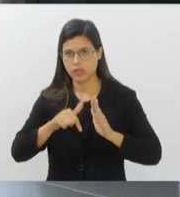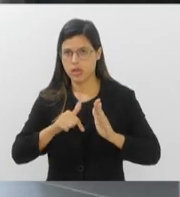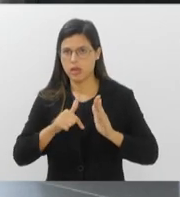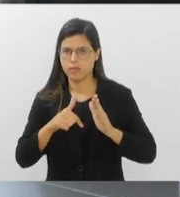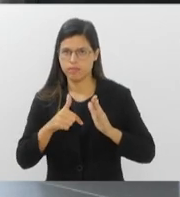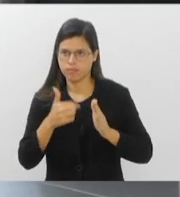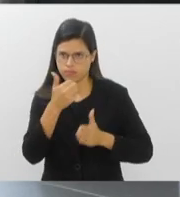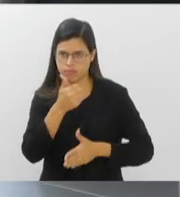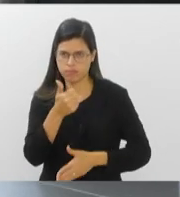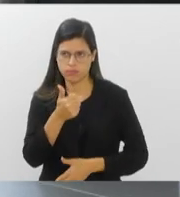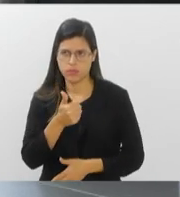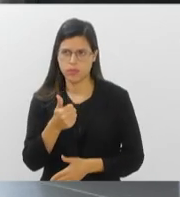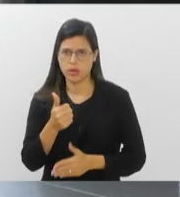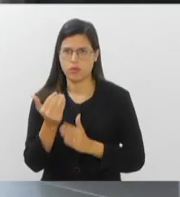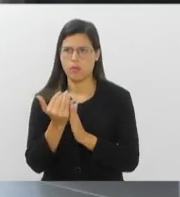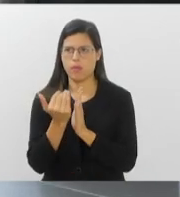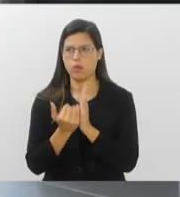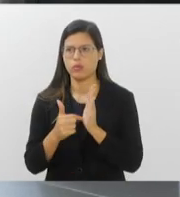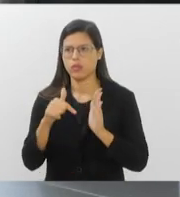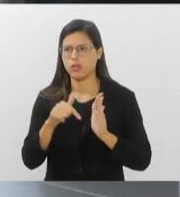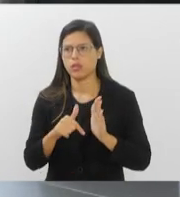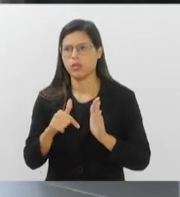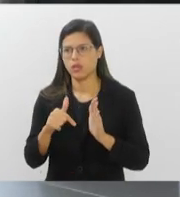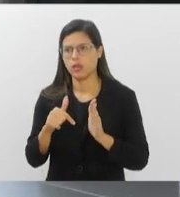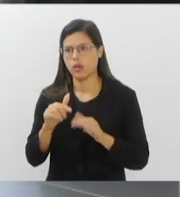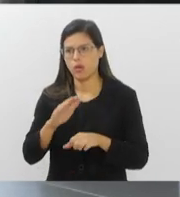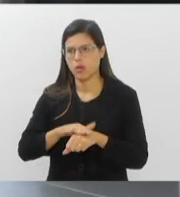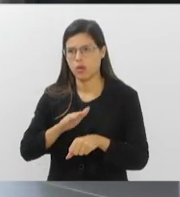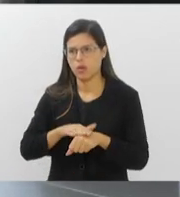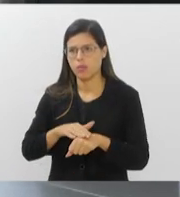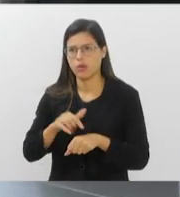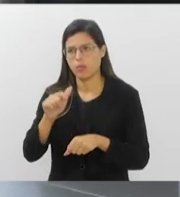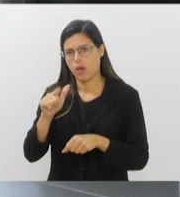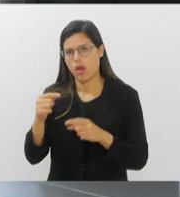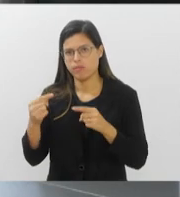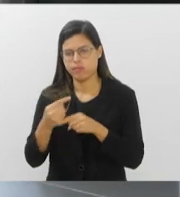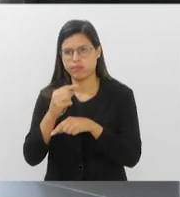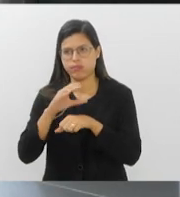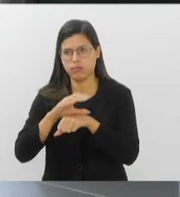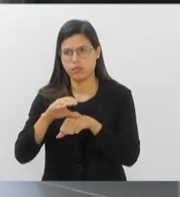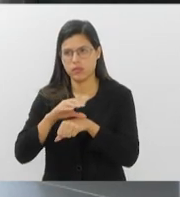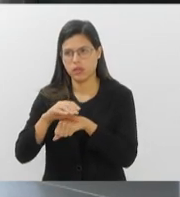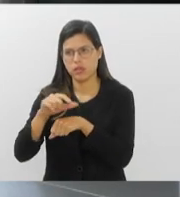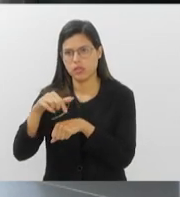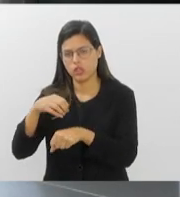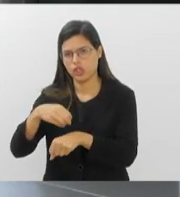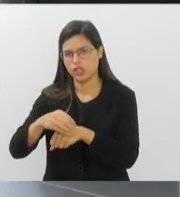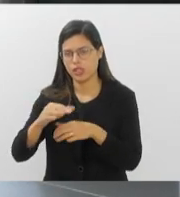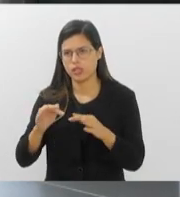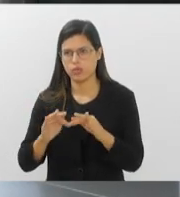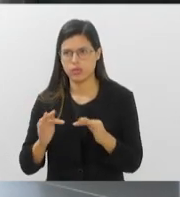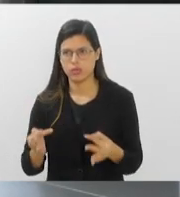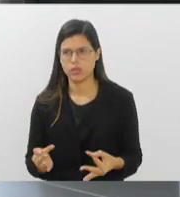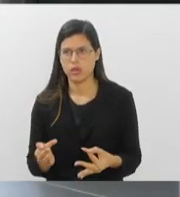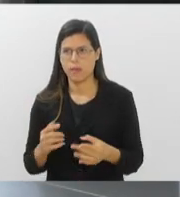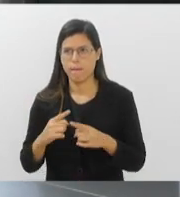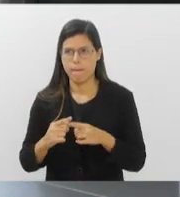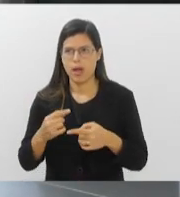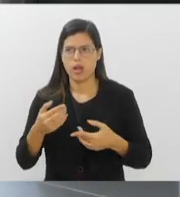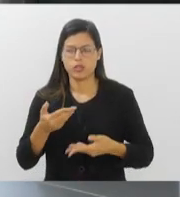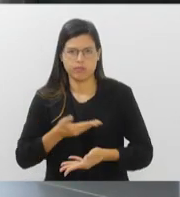que está na nossa pauta aqui, de minha autoria, é pela inconstitucionalidade, concluindo pela transformação em indicação simples. Mas mantive diálogo com o